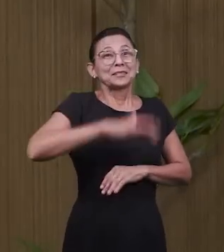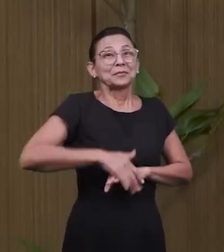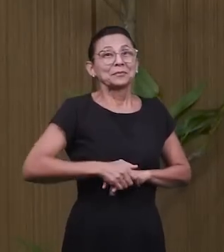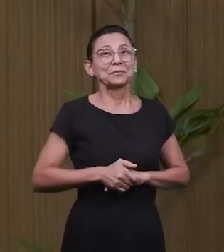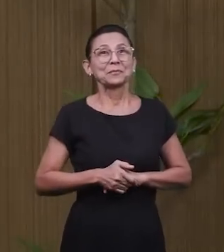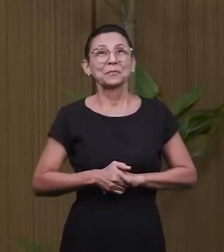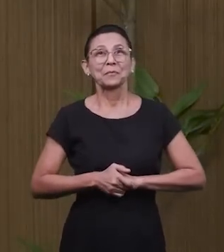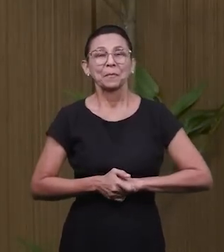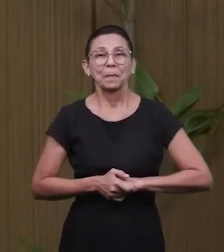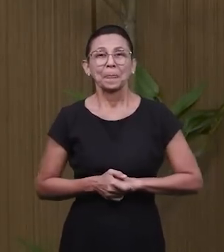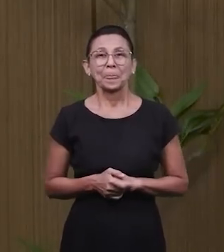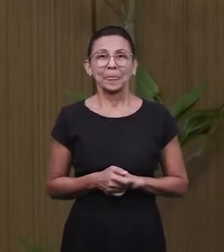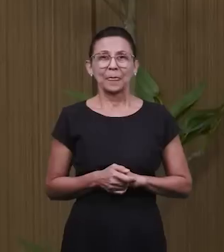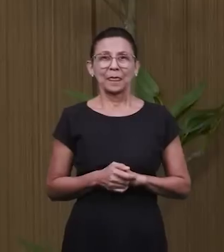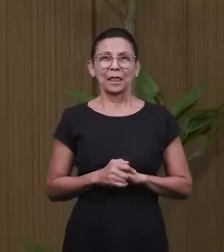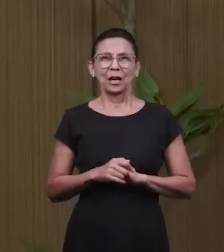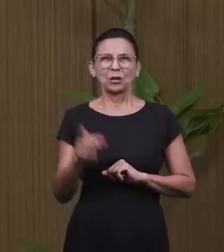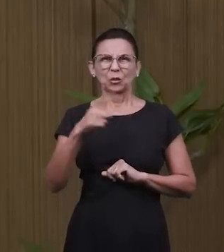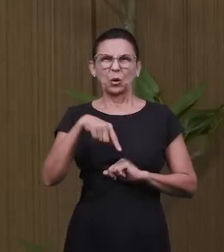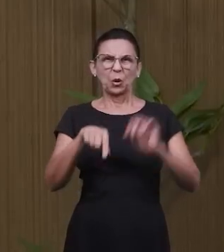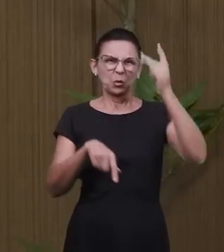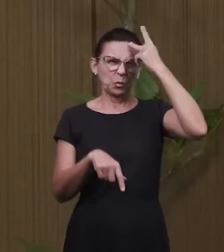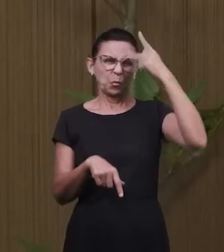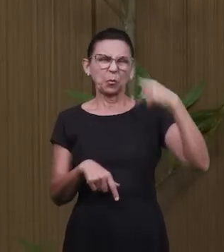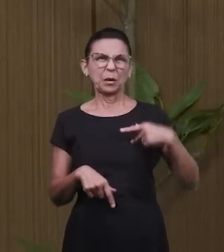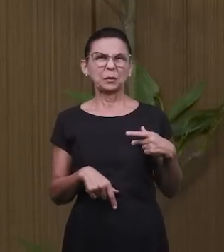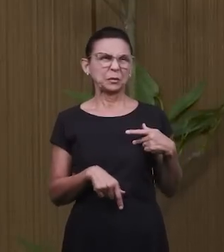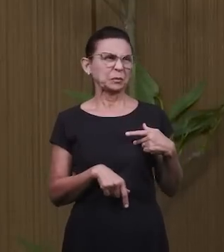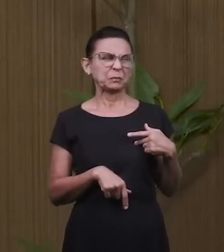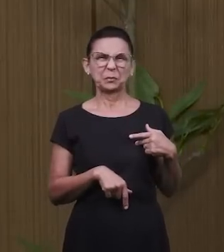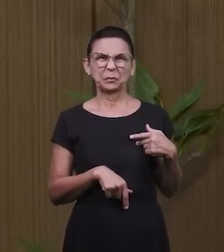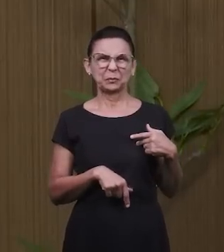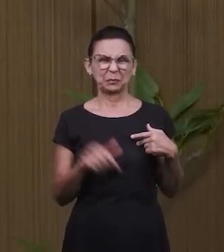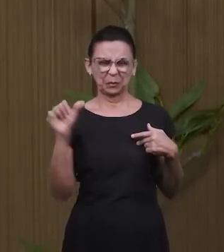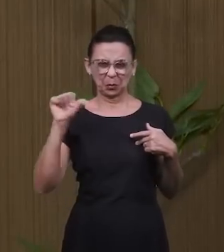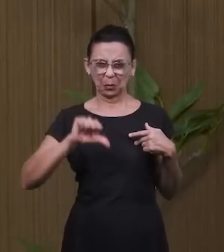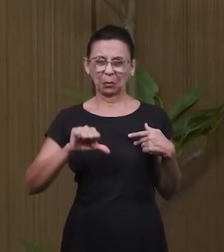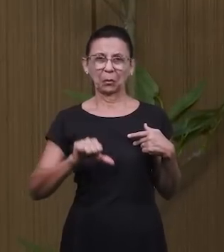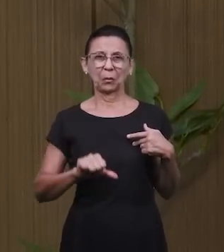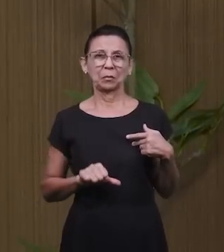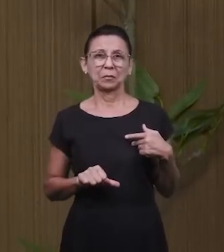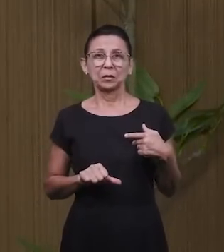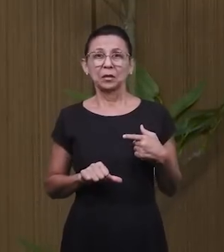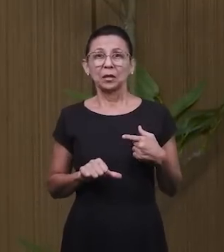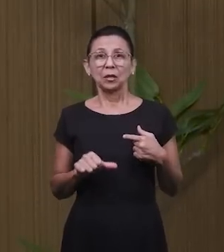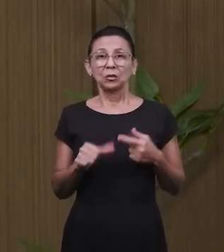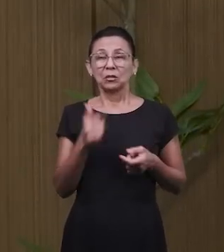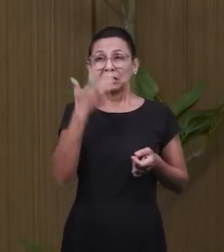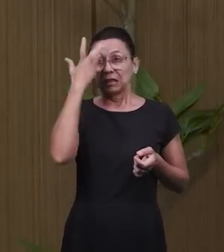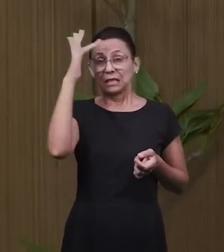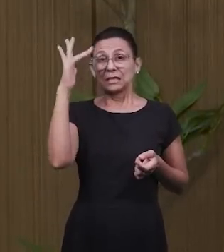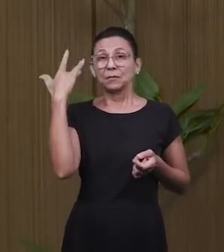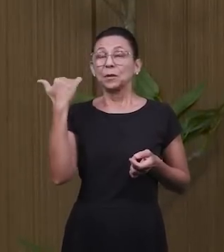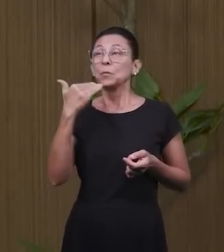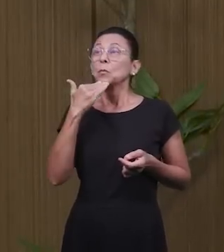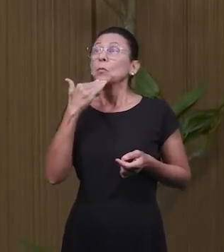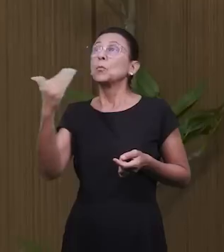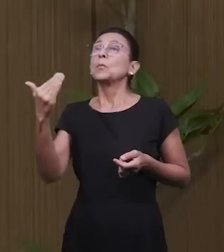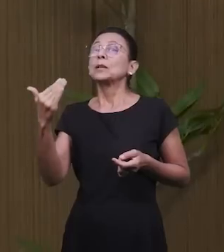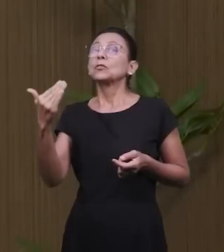tão ruim, a natureza do homem é tão débil, que a Bíblia diz que nós não sabemos nem o que pedir como